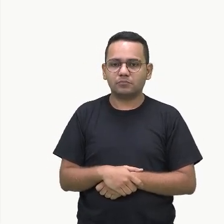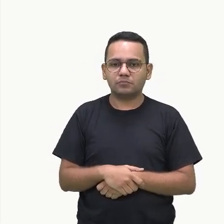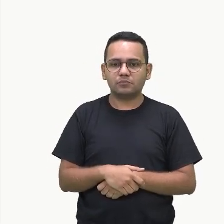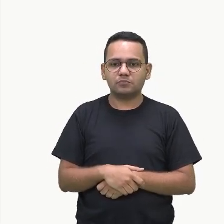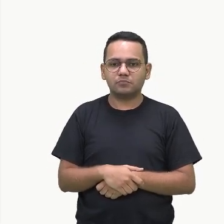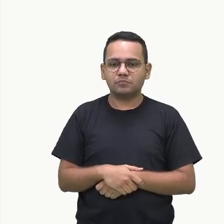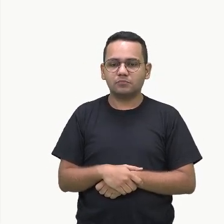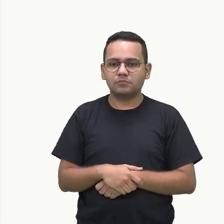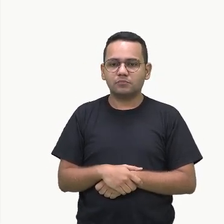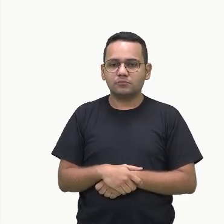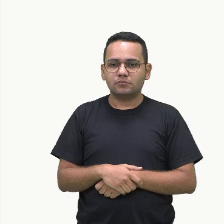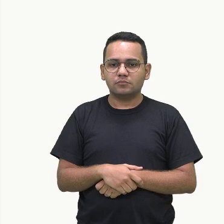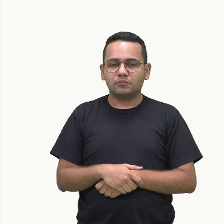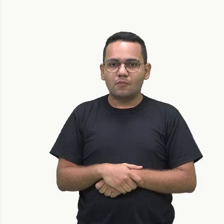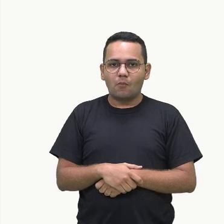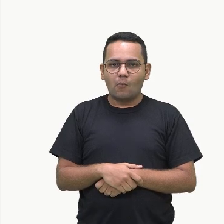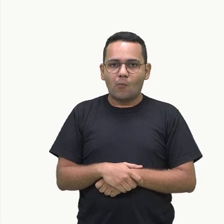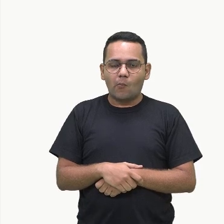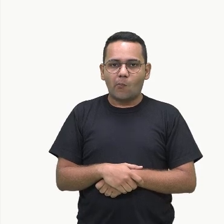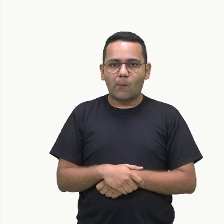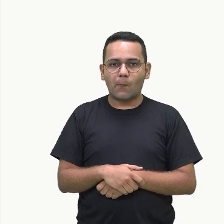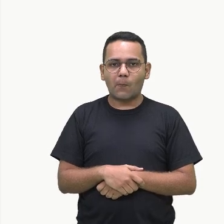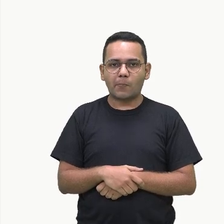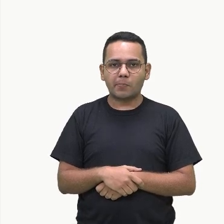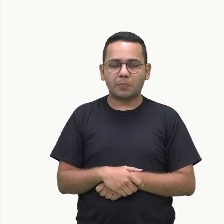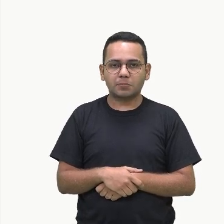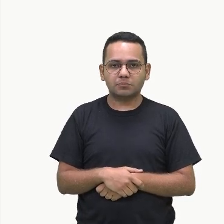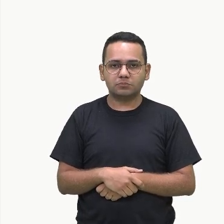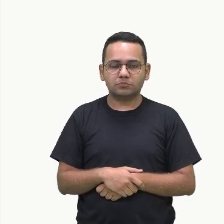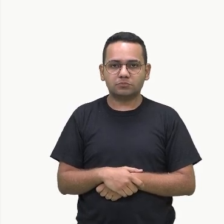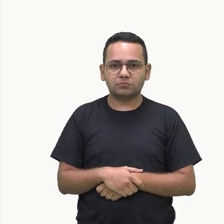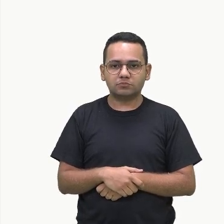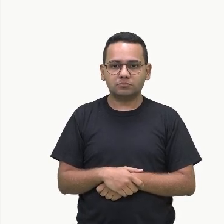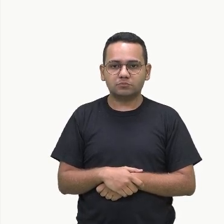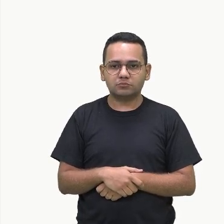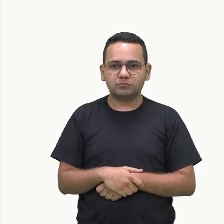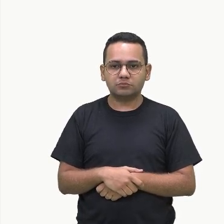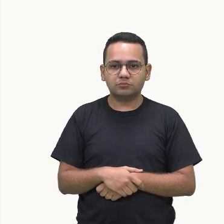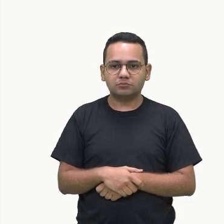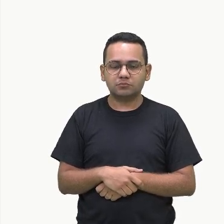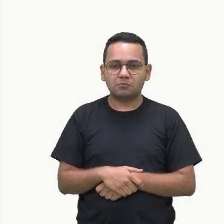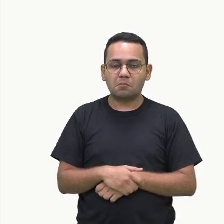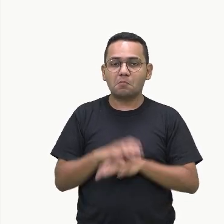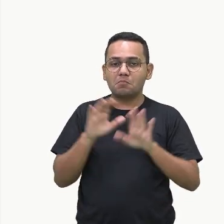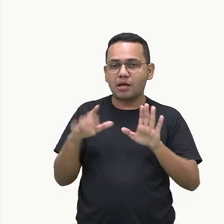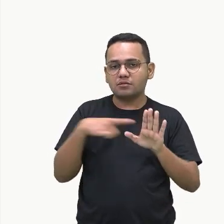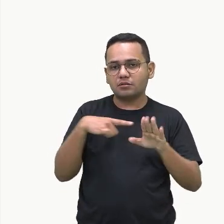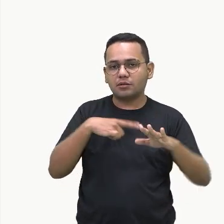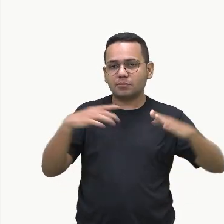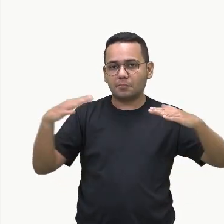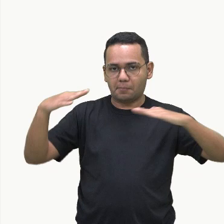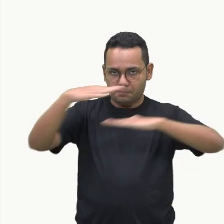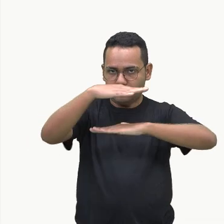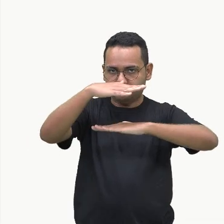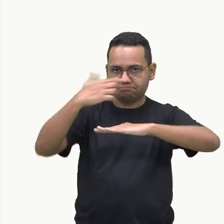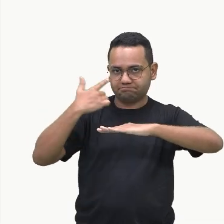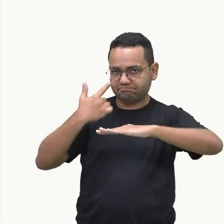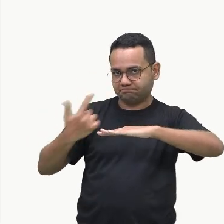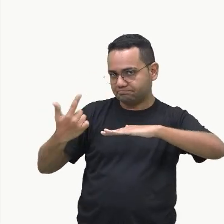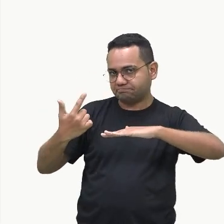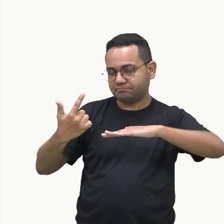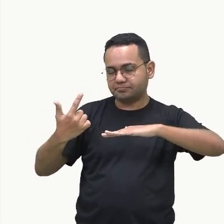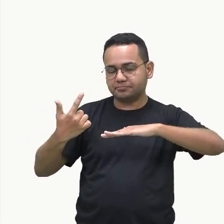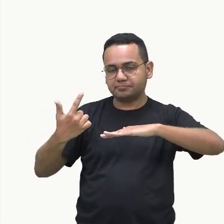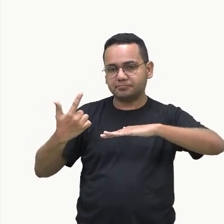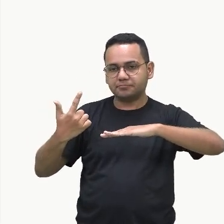aí atravessou, passou. Como nós temos duas retas paralelas, aqui vale a